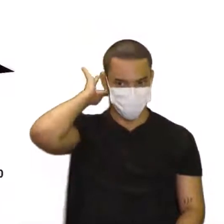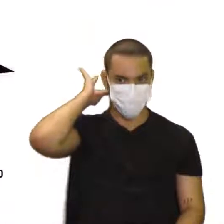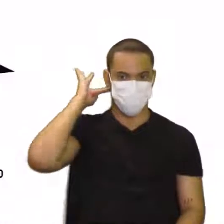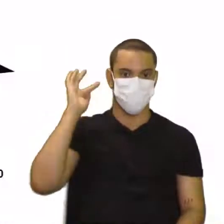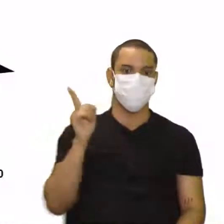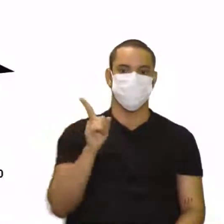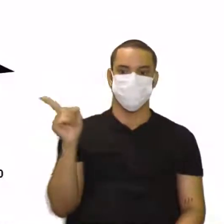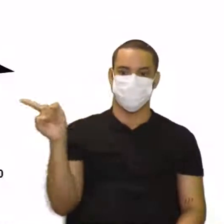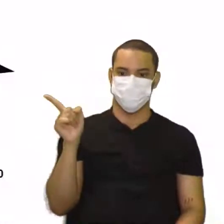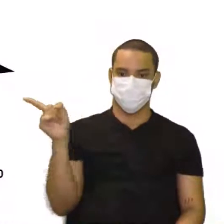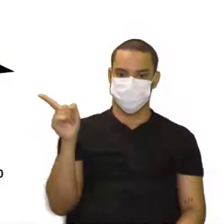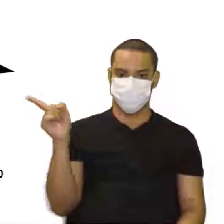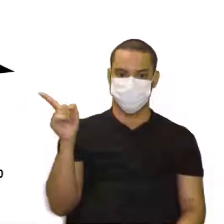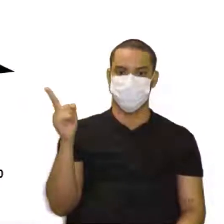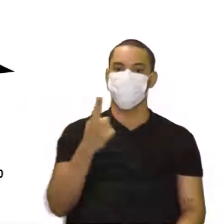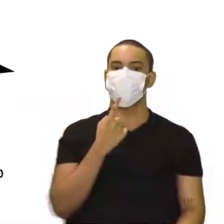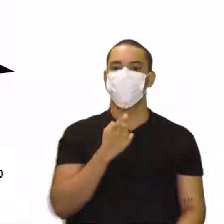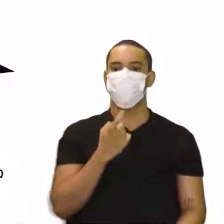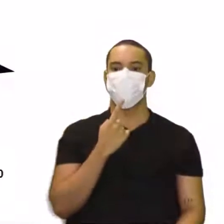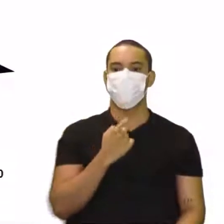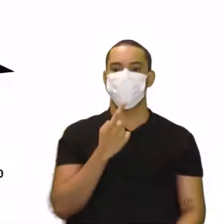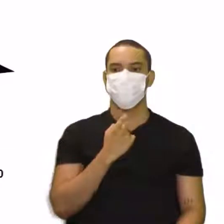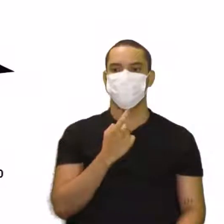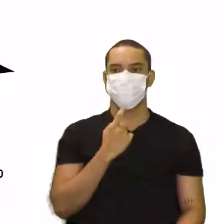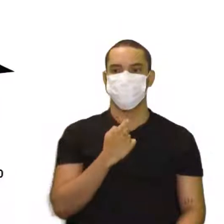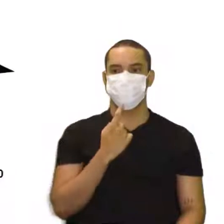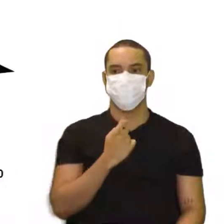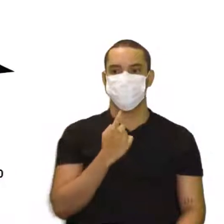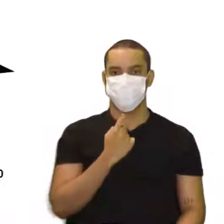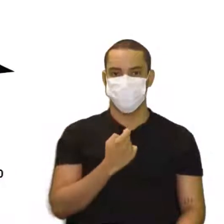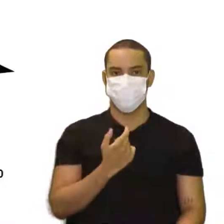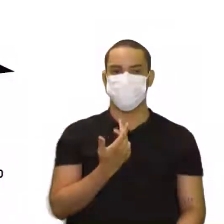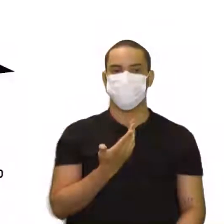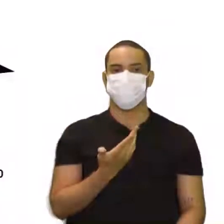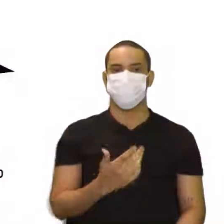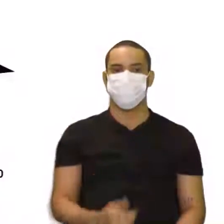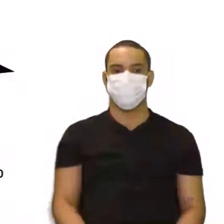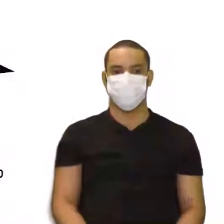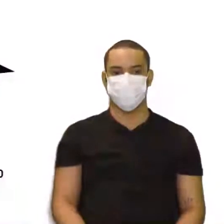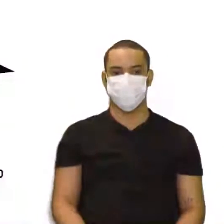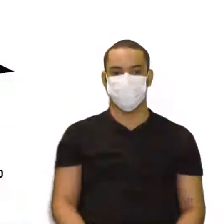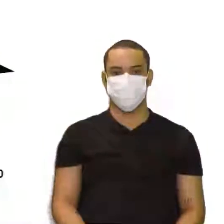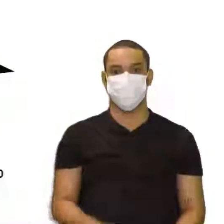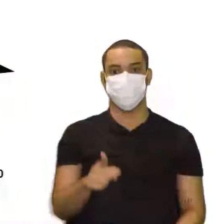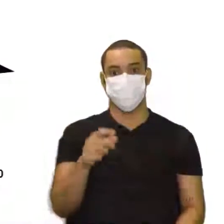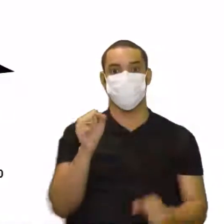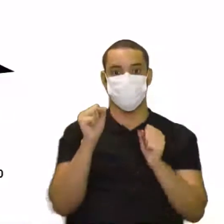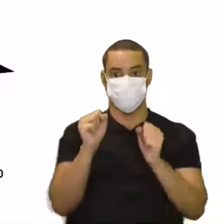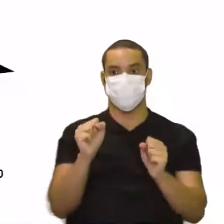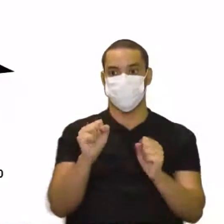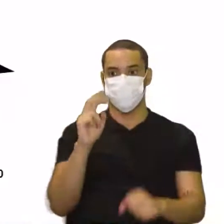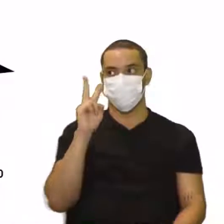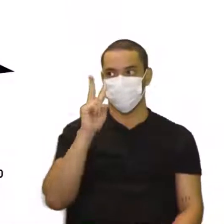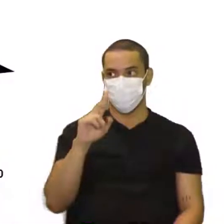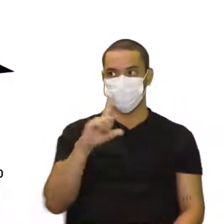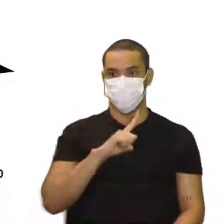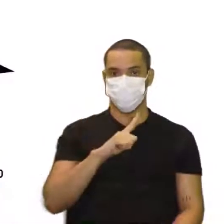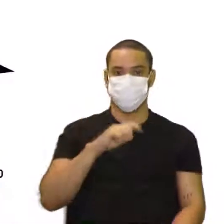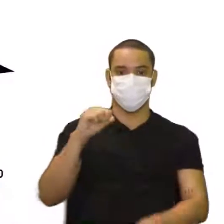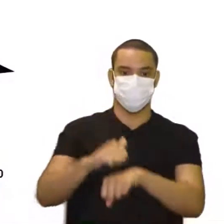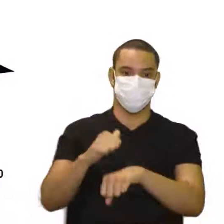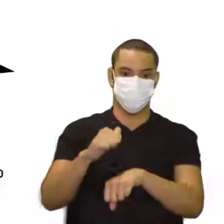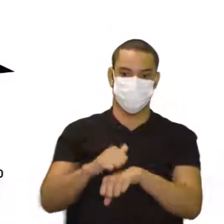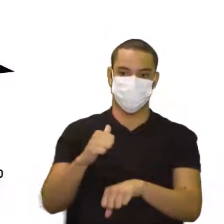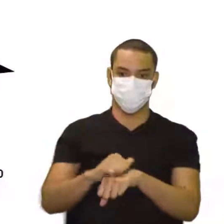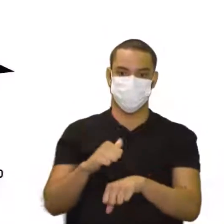aqui estão representadas em vermelho, tá, pessoal? Então, olha só, você pode ver, esse aqui é o sólido que eu falei para